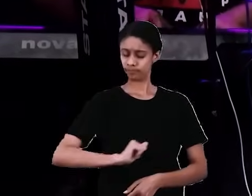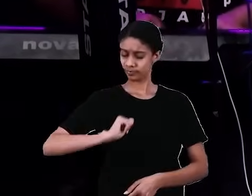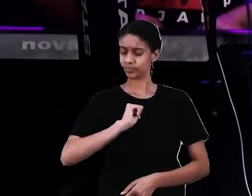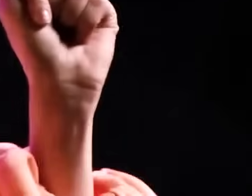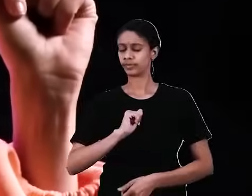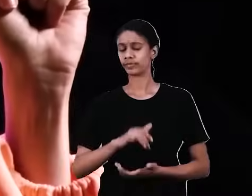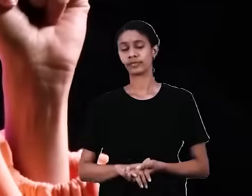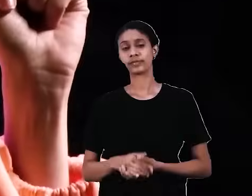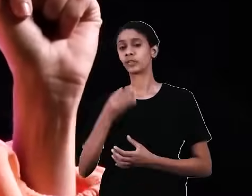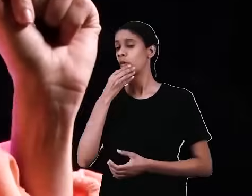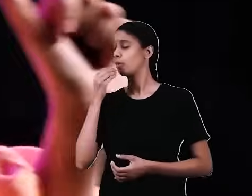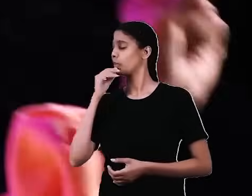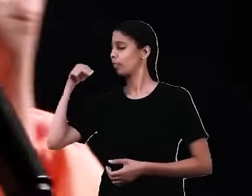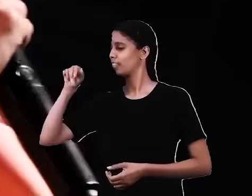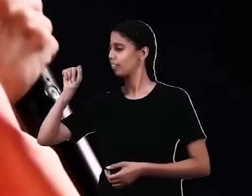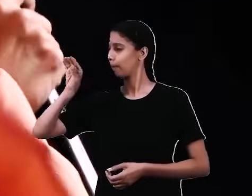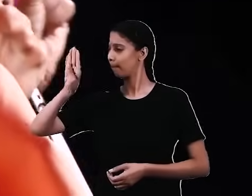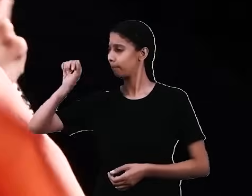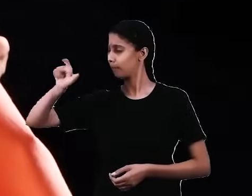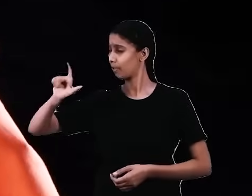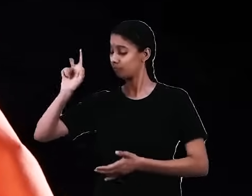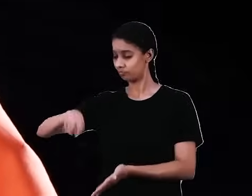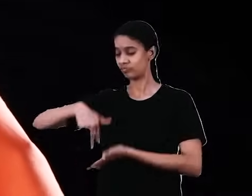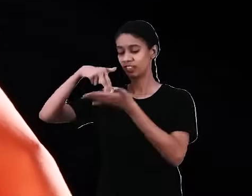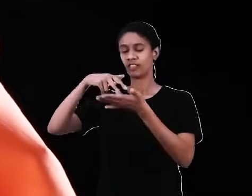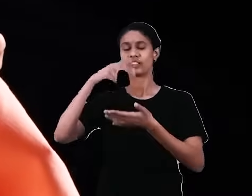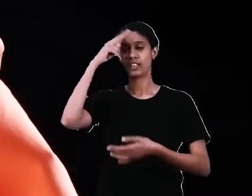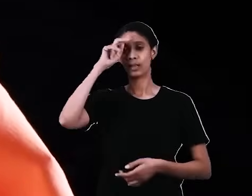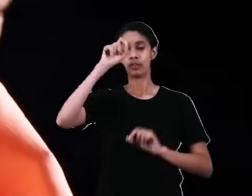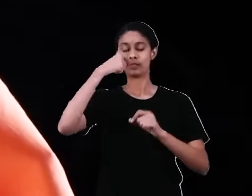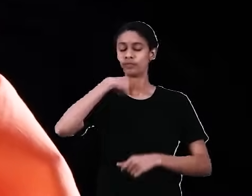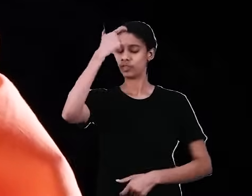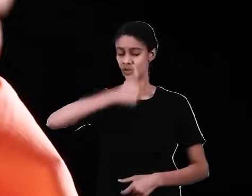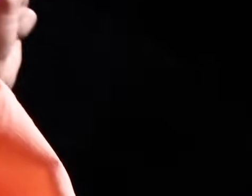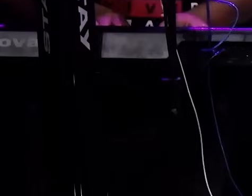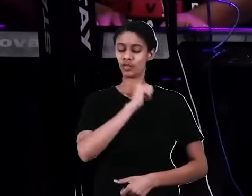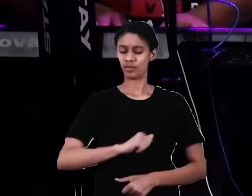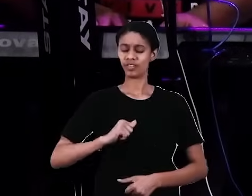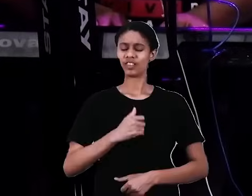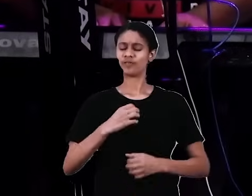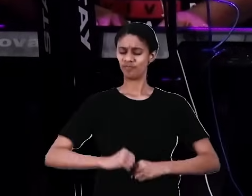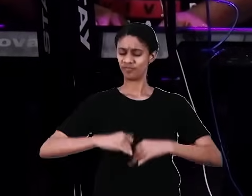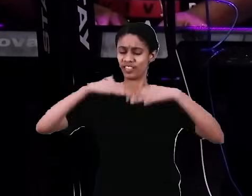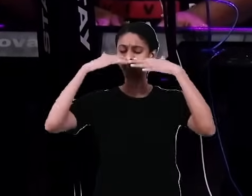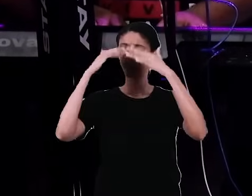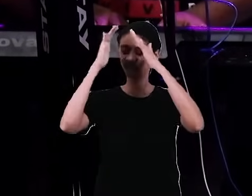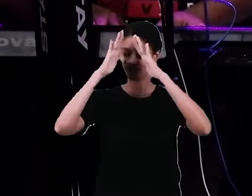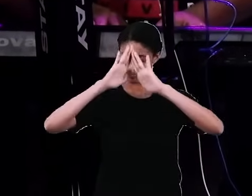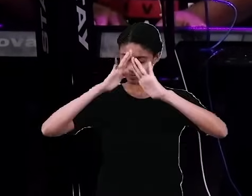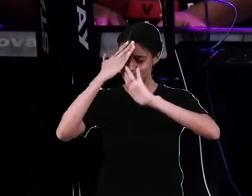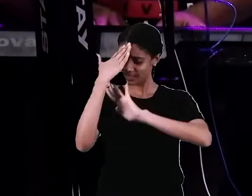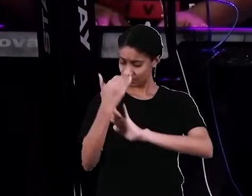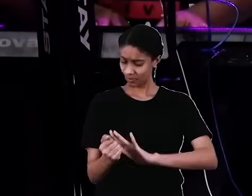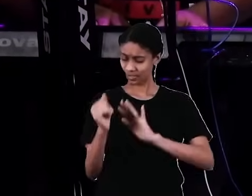Quando um Nabal se levantar, você se lembra, eu sou uma Abigail. Eu sou uma mulher cheia de graça, de sabedoria, de humildade, de submissão, mas